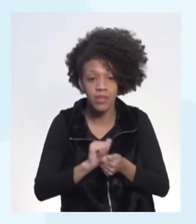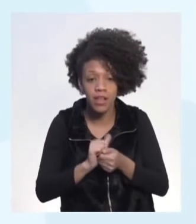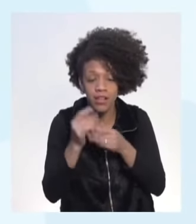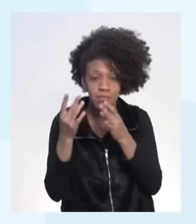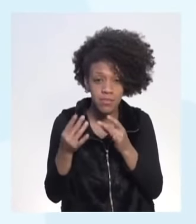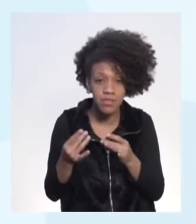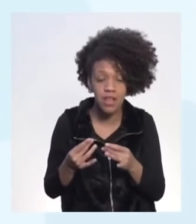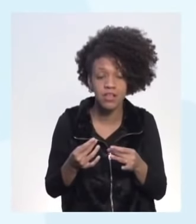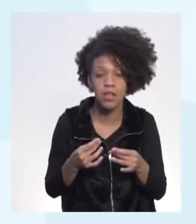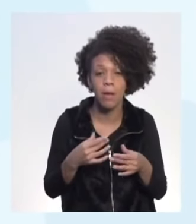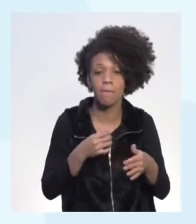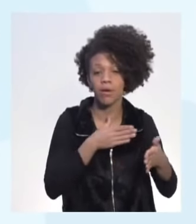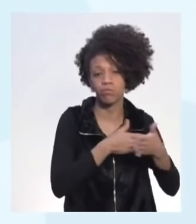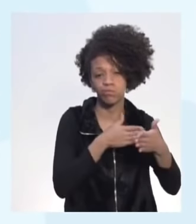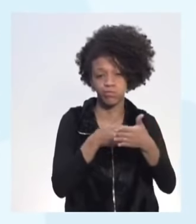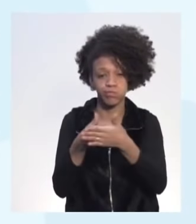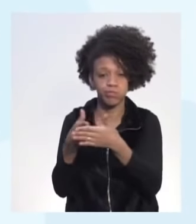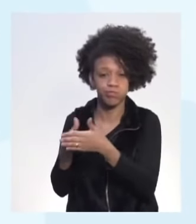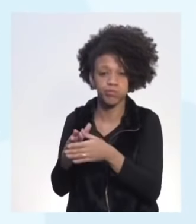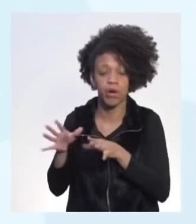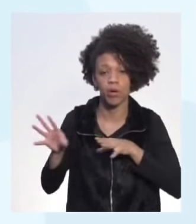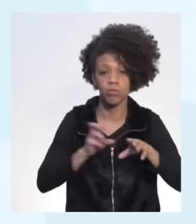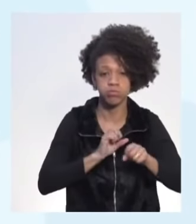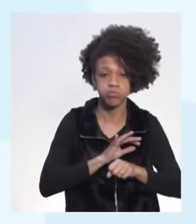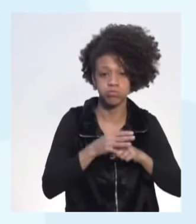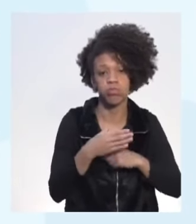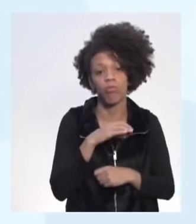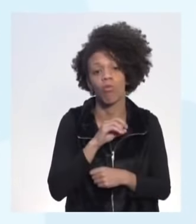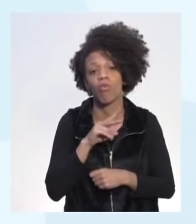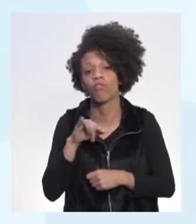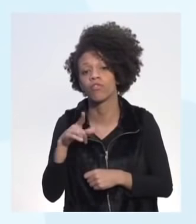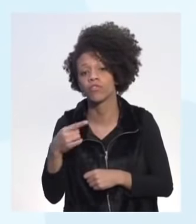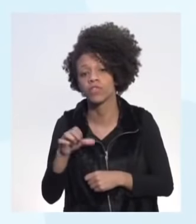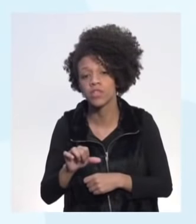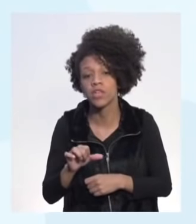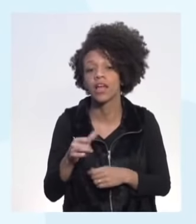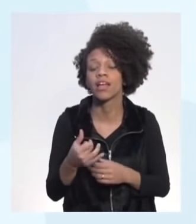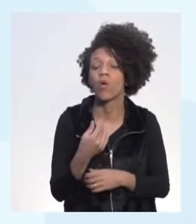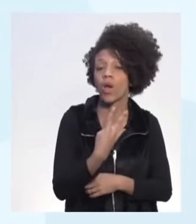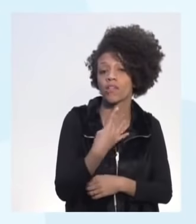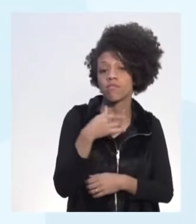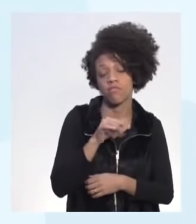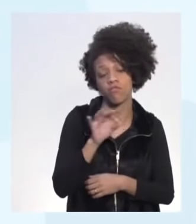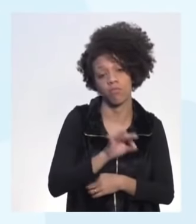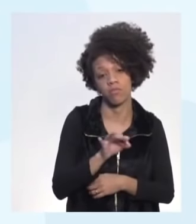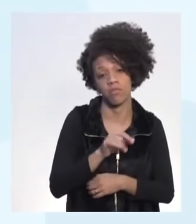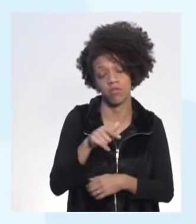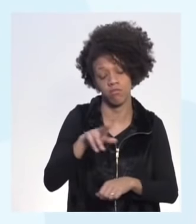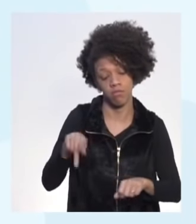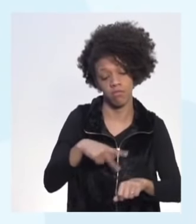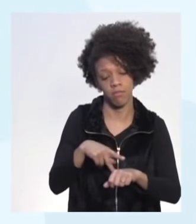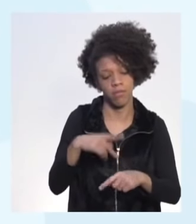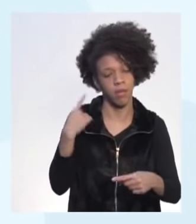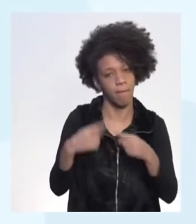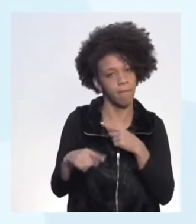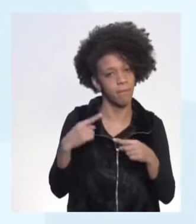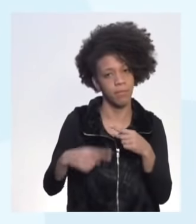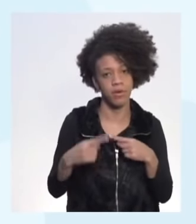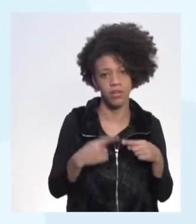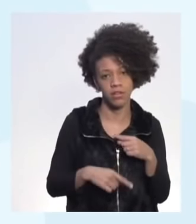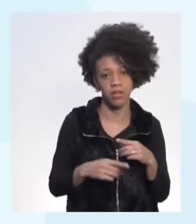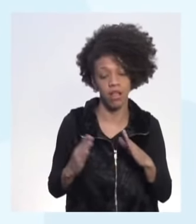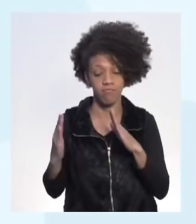combater a disseminação causada pela Covid-19, de modo que 47% desses países proibiram totalmente que a